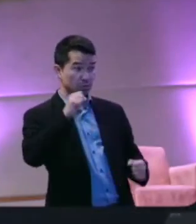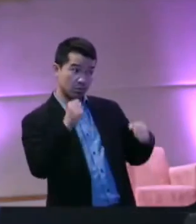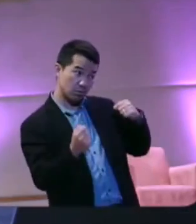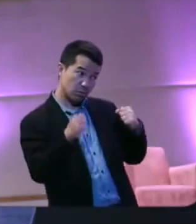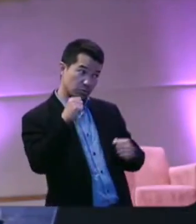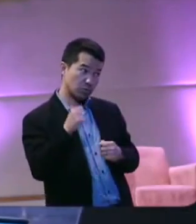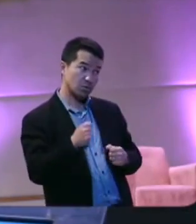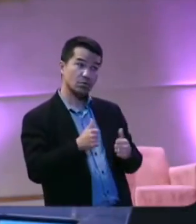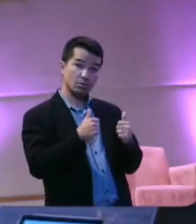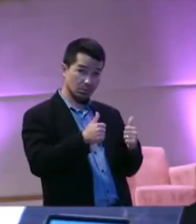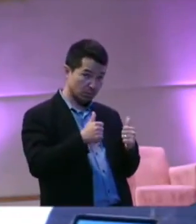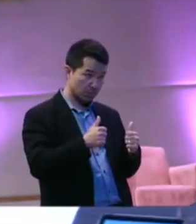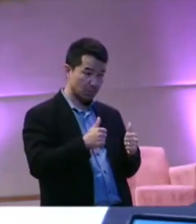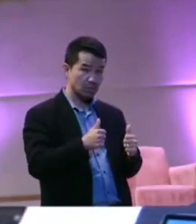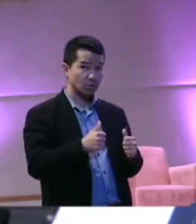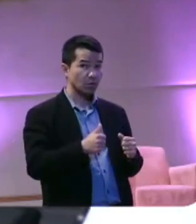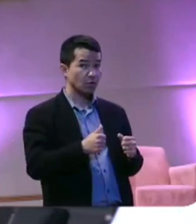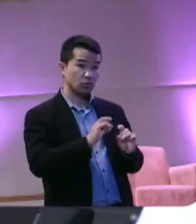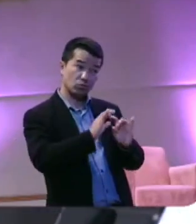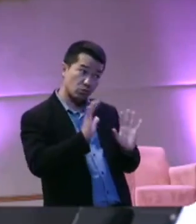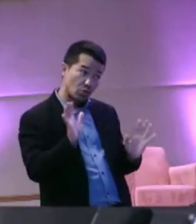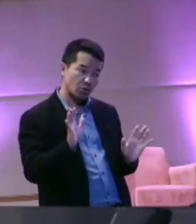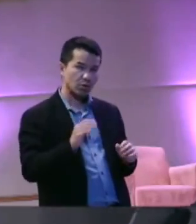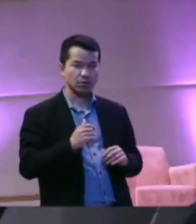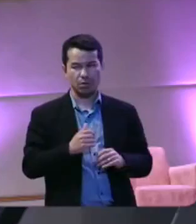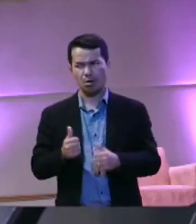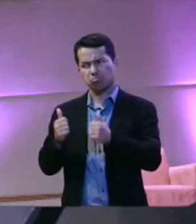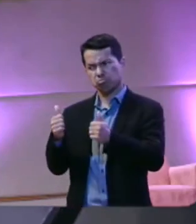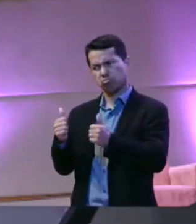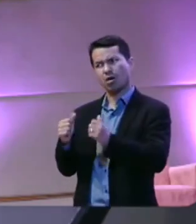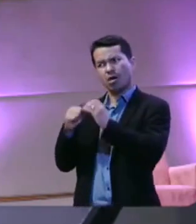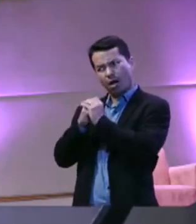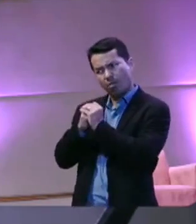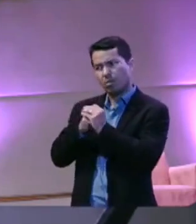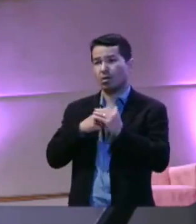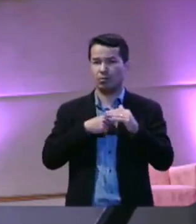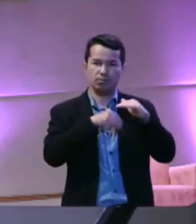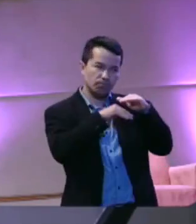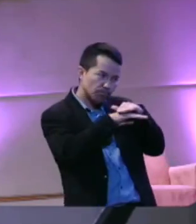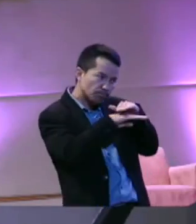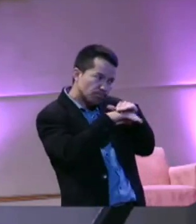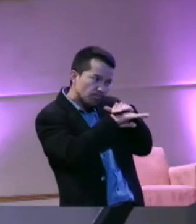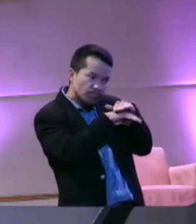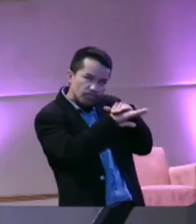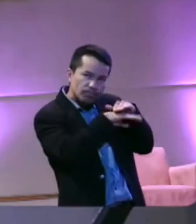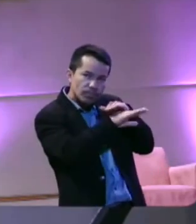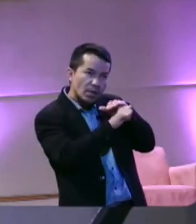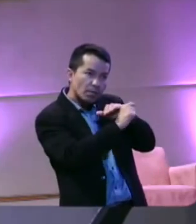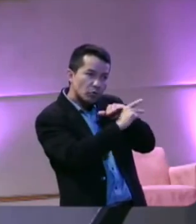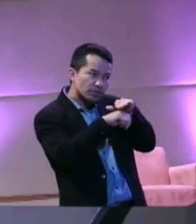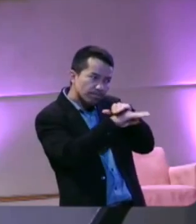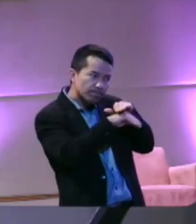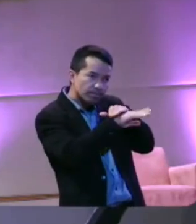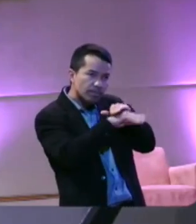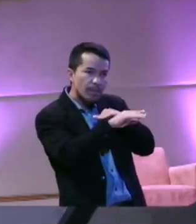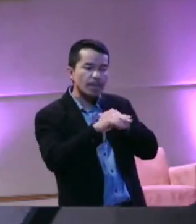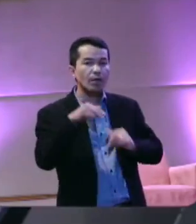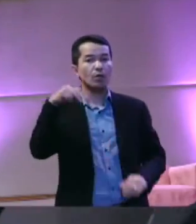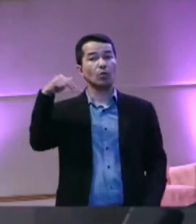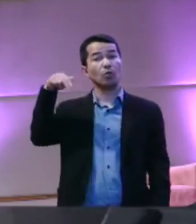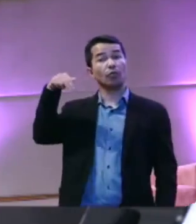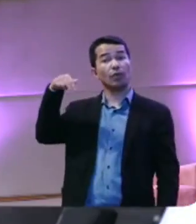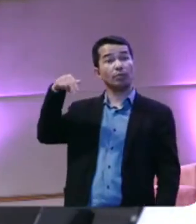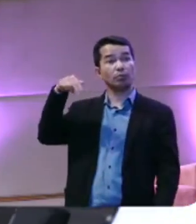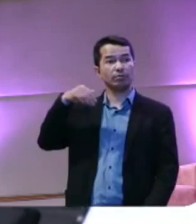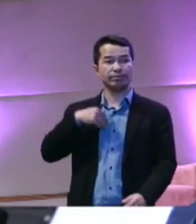glória a Deus. Eu tenho fé. E aí comecei a poupar e guardar. Quando chegou em novembro, eu falei: Jesus, então, eu tenho